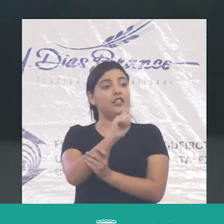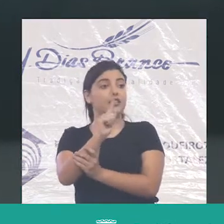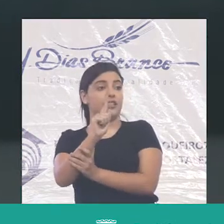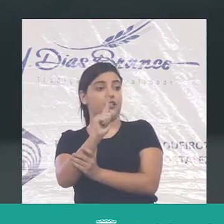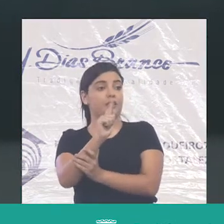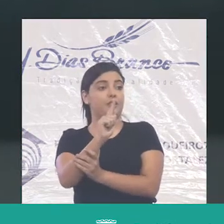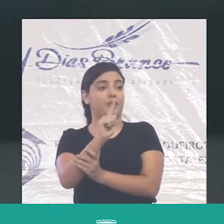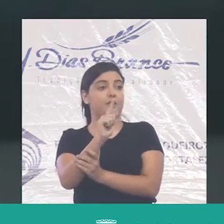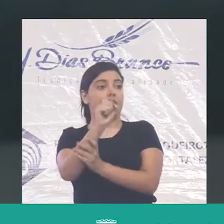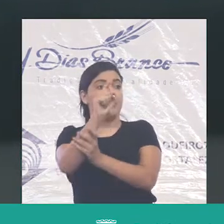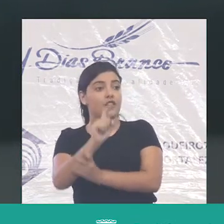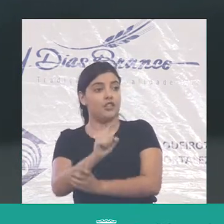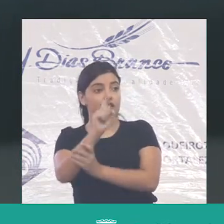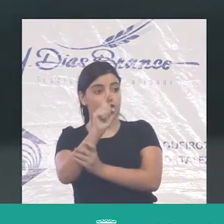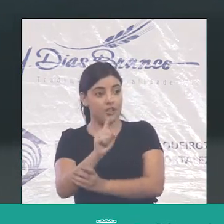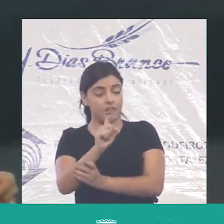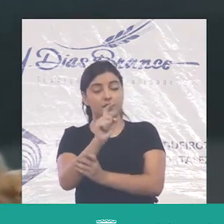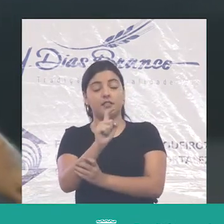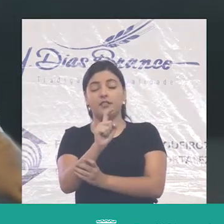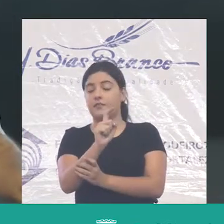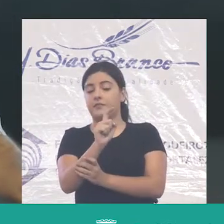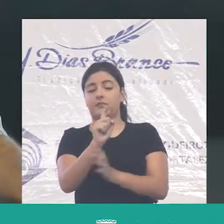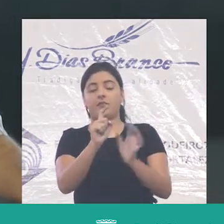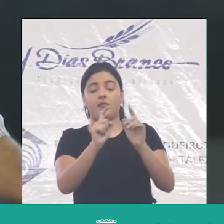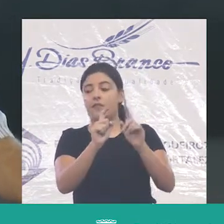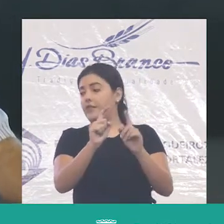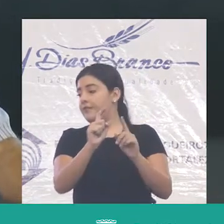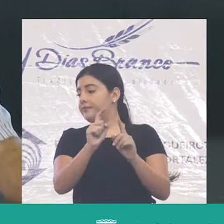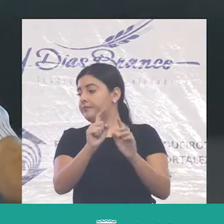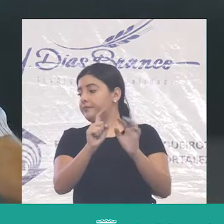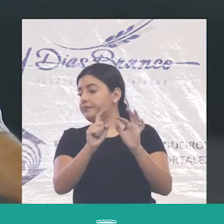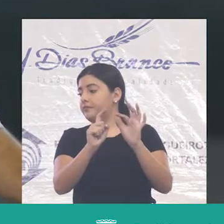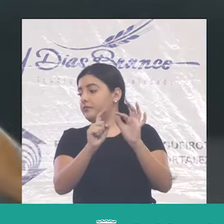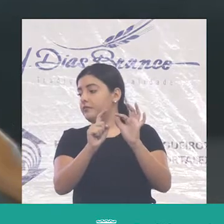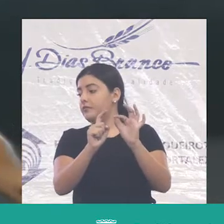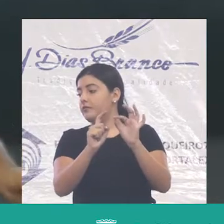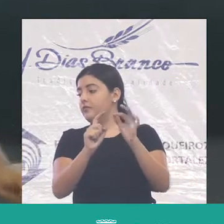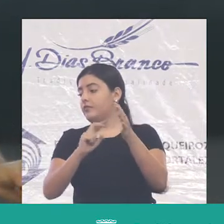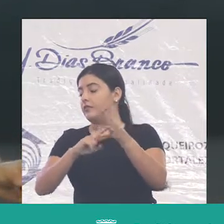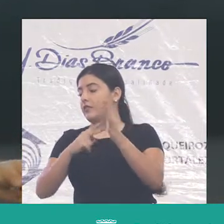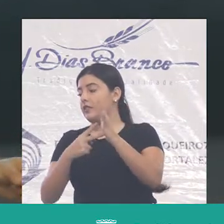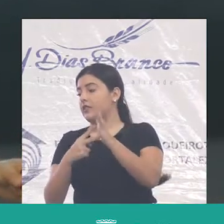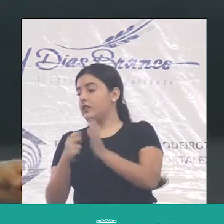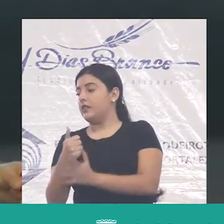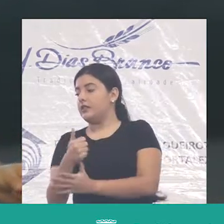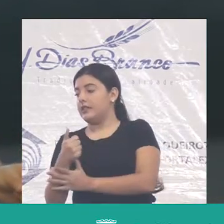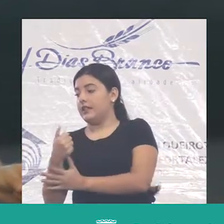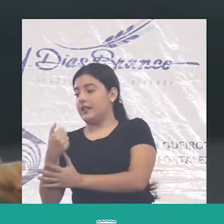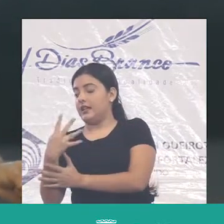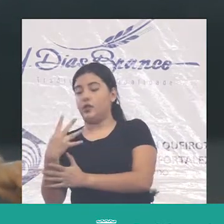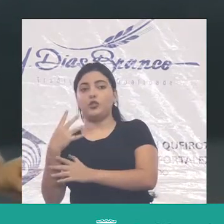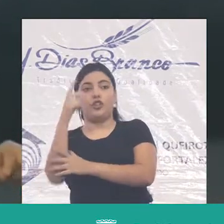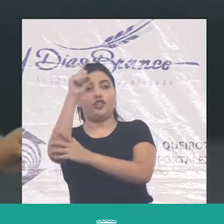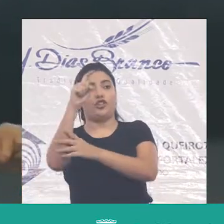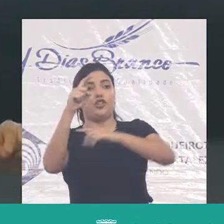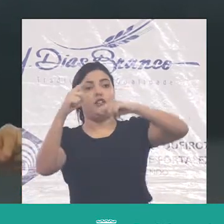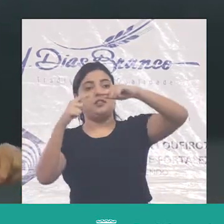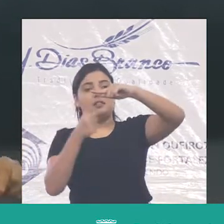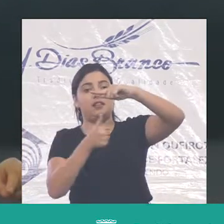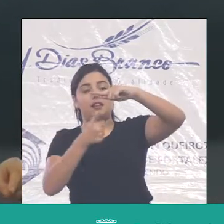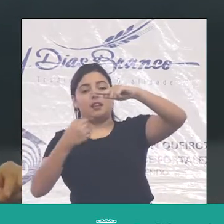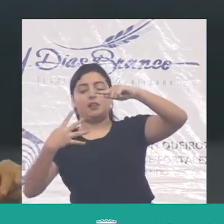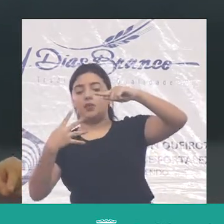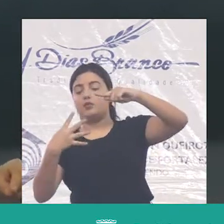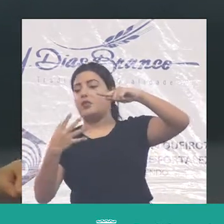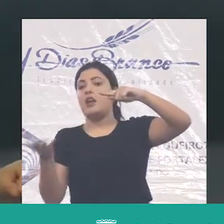Cateto oposto, que é x, pela altura, pelo cateto adjacente, que vale quanto? 114. Eu só vou fazer